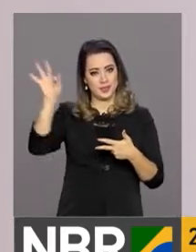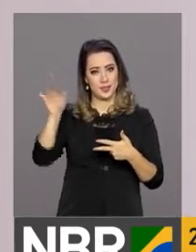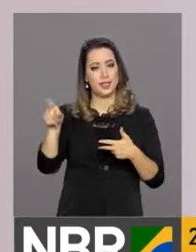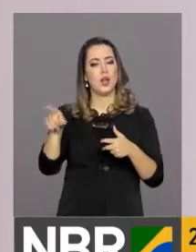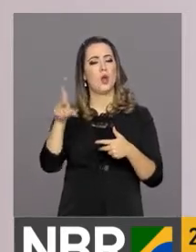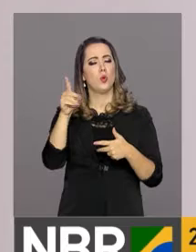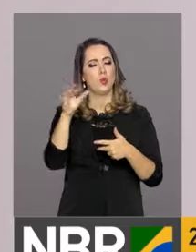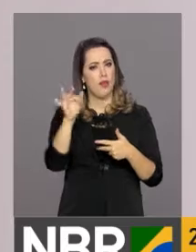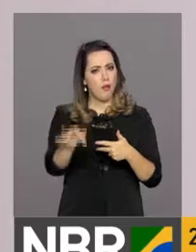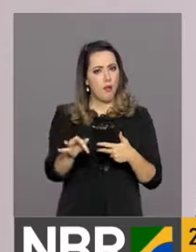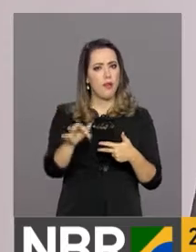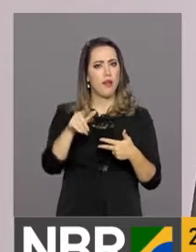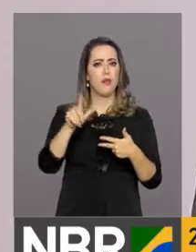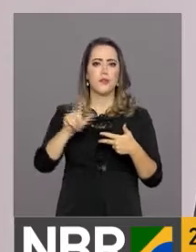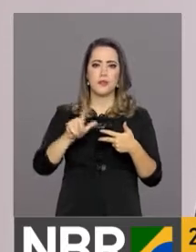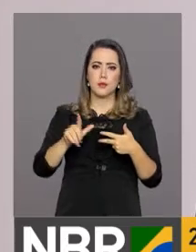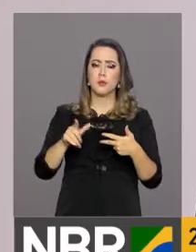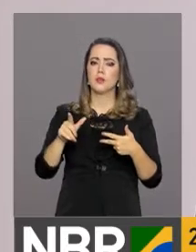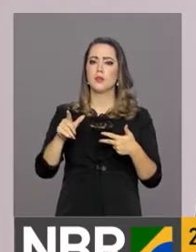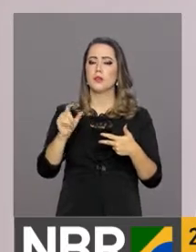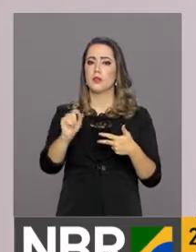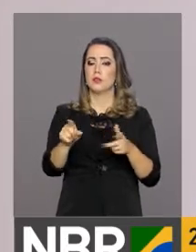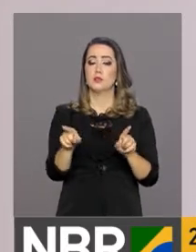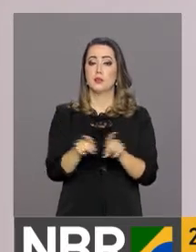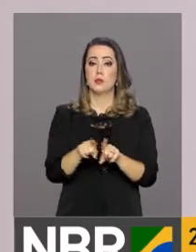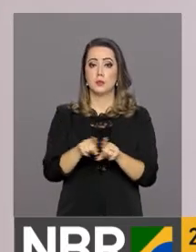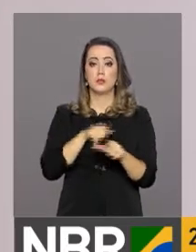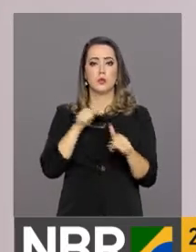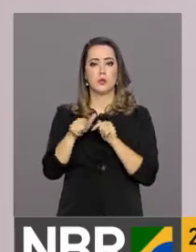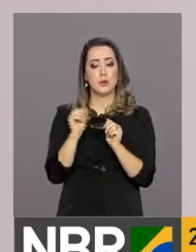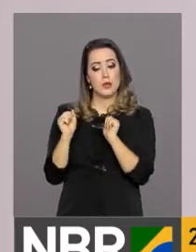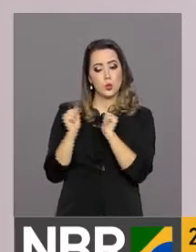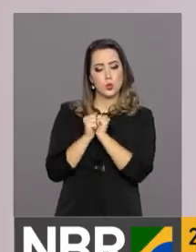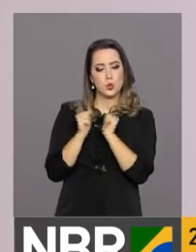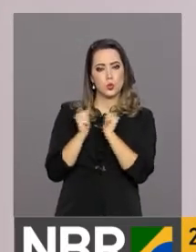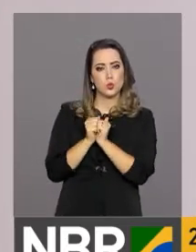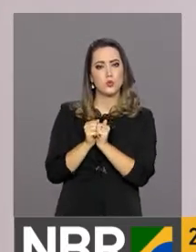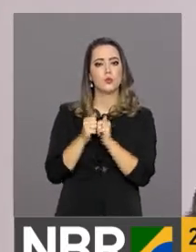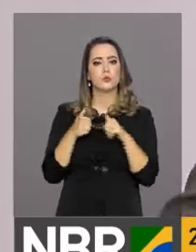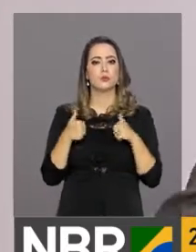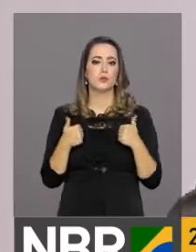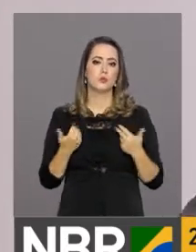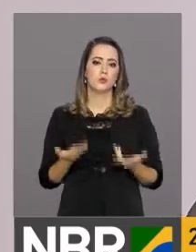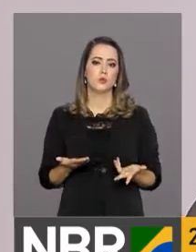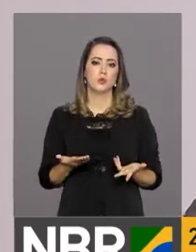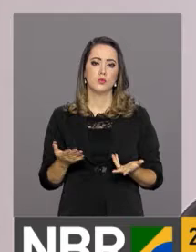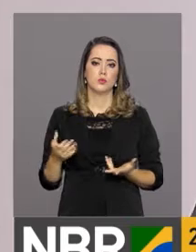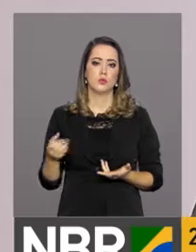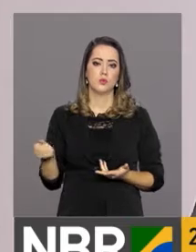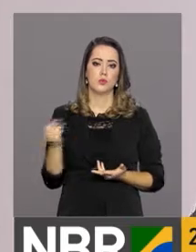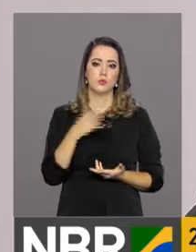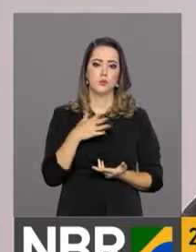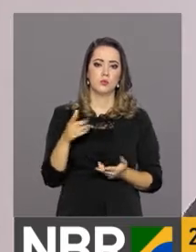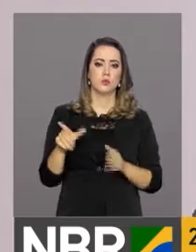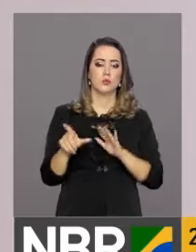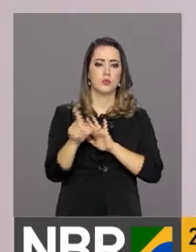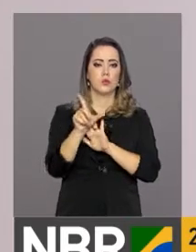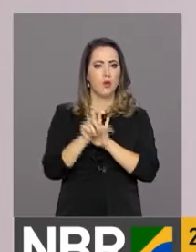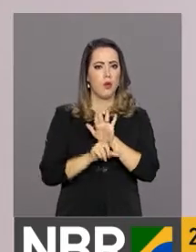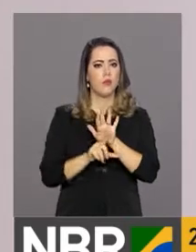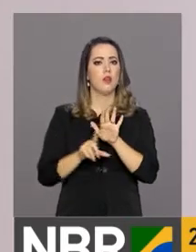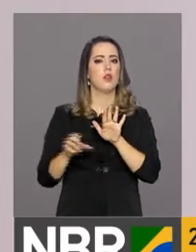fazendo exatamente a sua parte na reforma a reforma